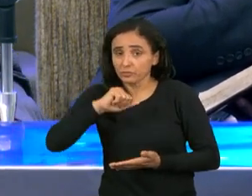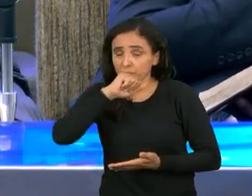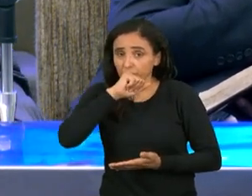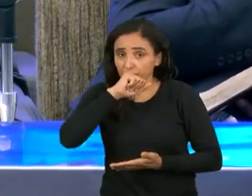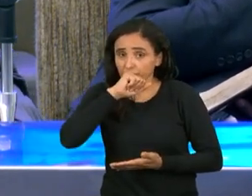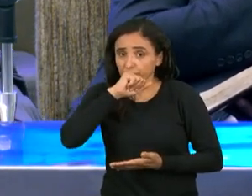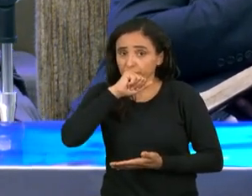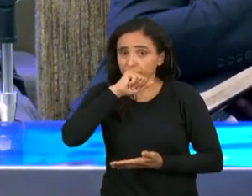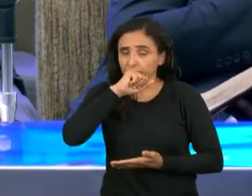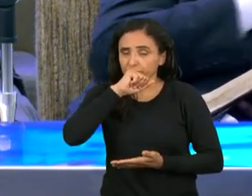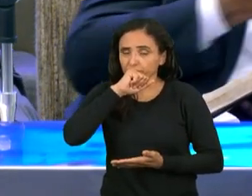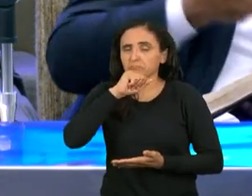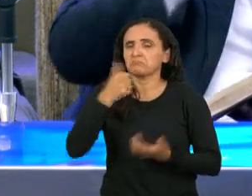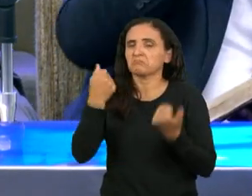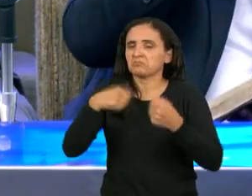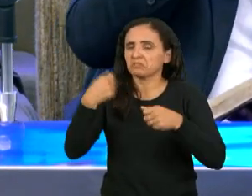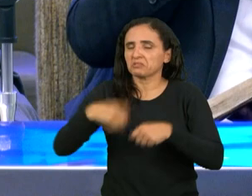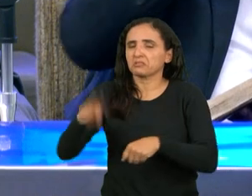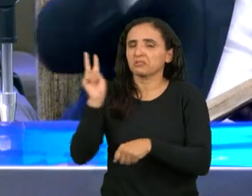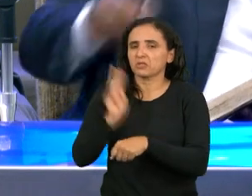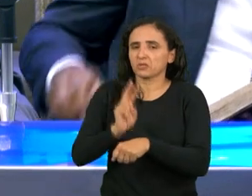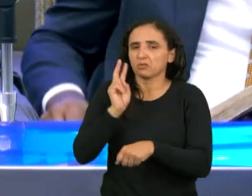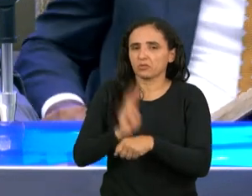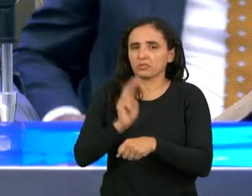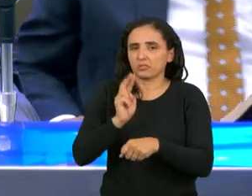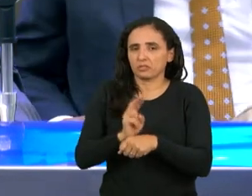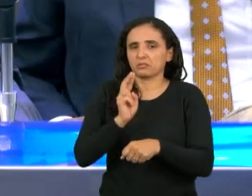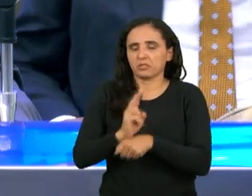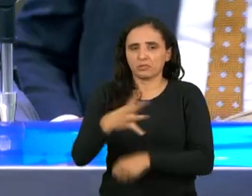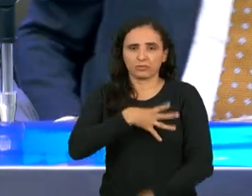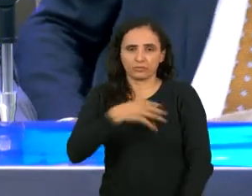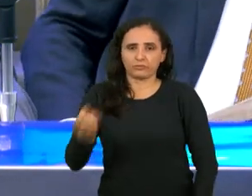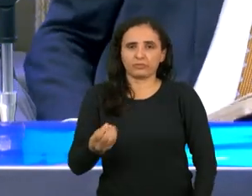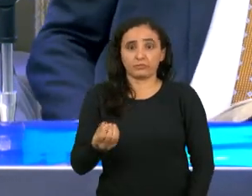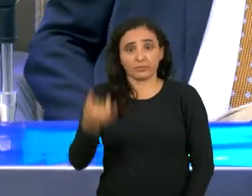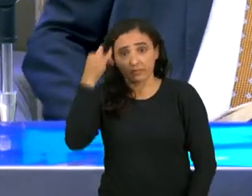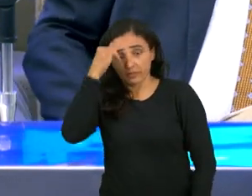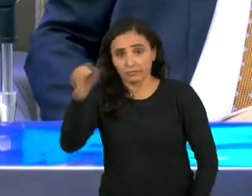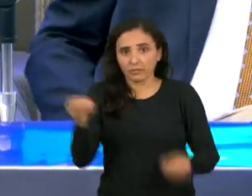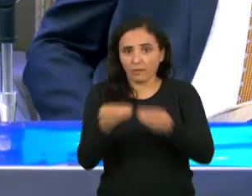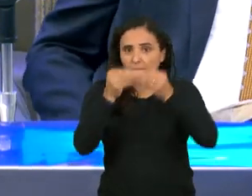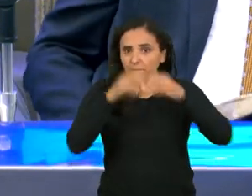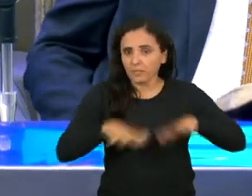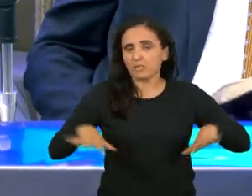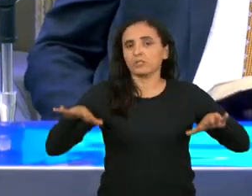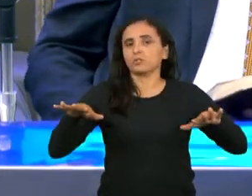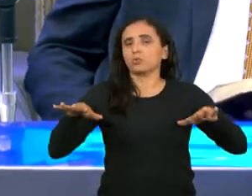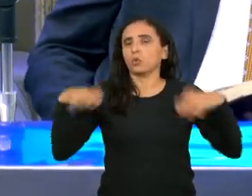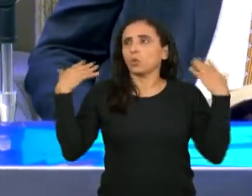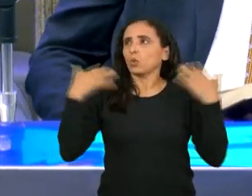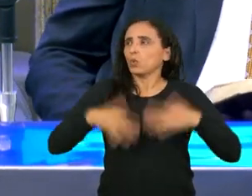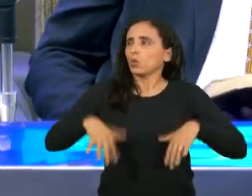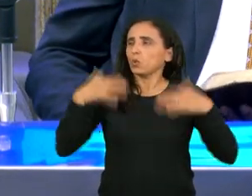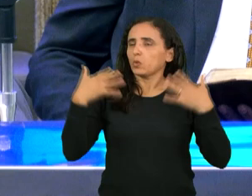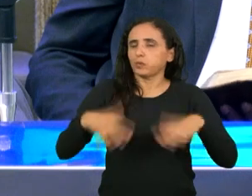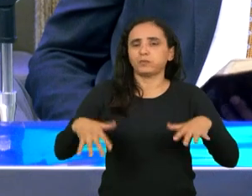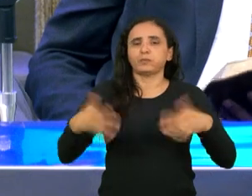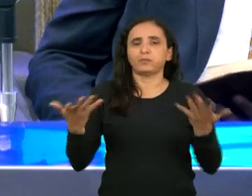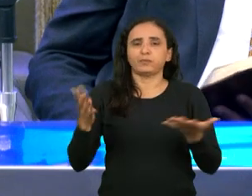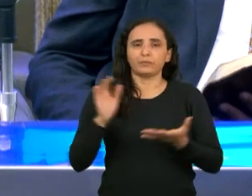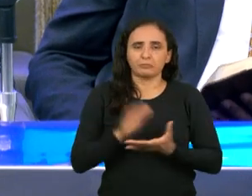enfrentou um prejuízo mortal trazendo grande tristeza